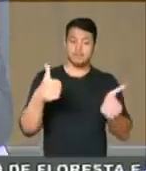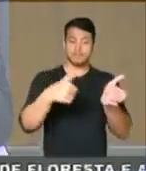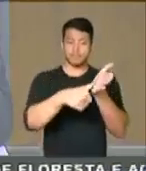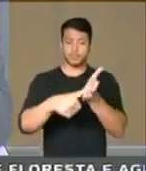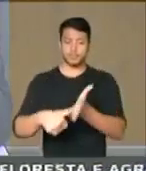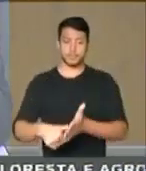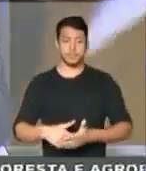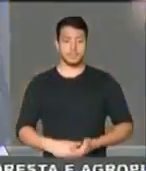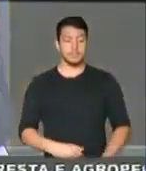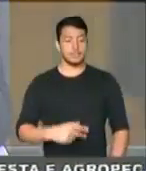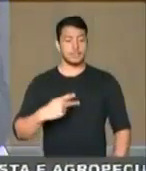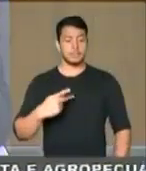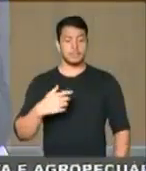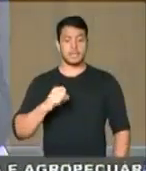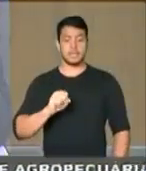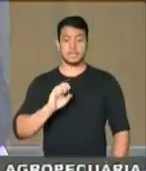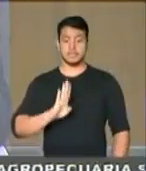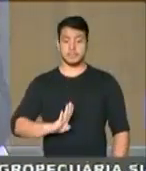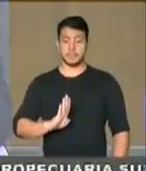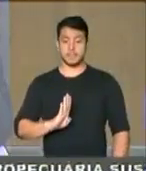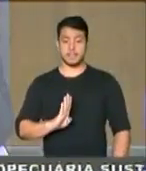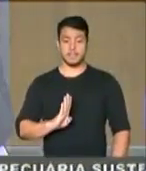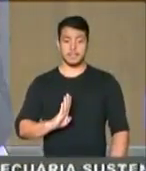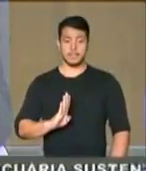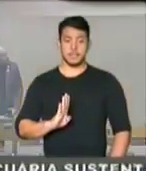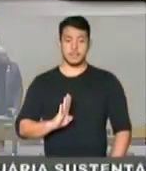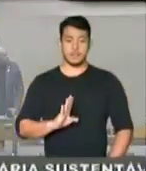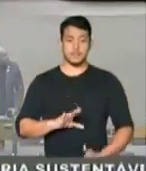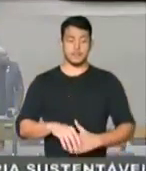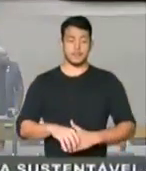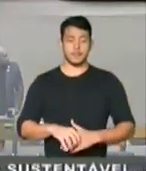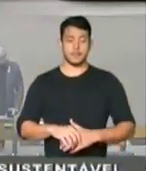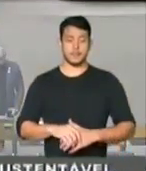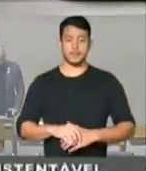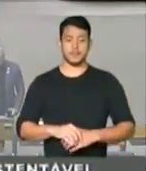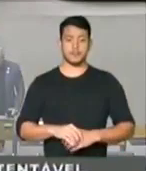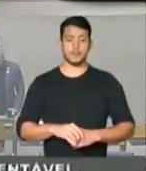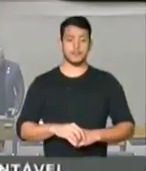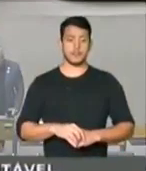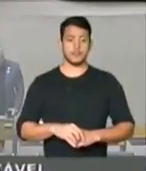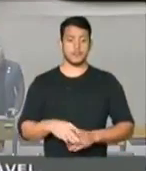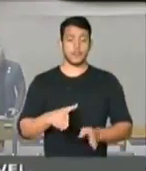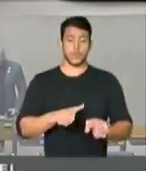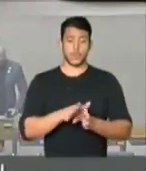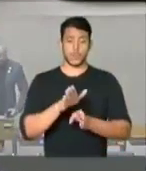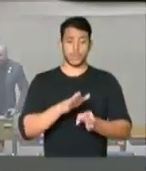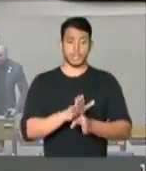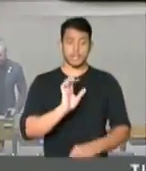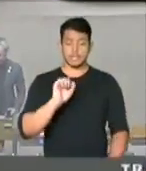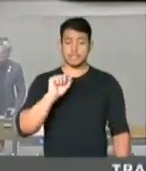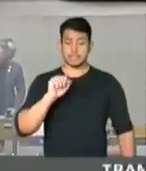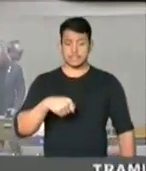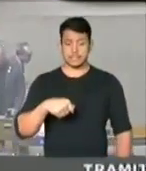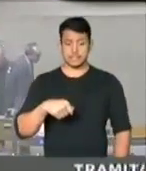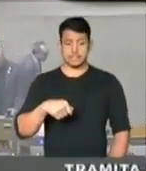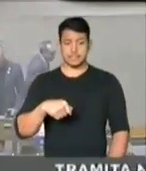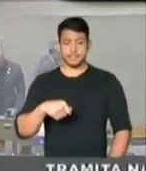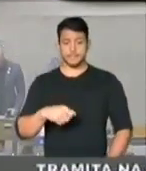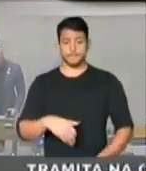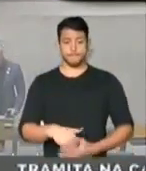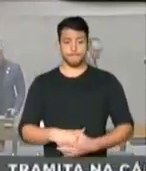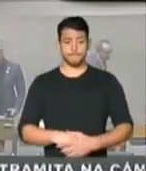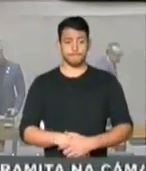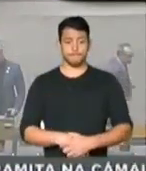São PSB. Senhor presidente, pela PSB, liderança do PL. É, indico o voto sim. Já falou. Eu aproveito aqui, presidente, para. Capitão Augusto já